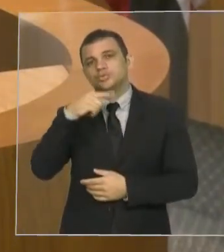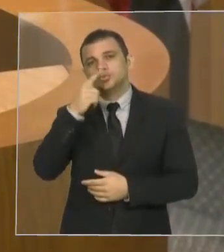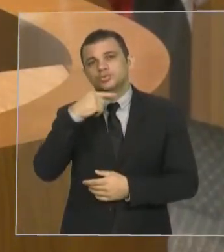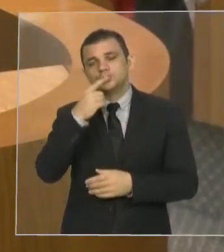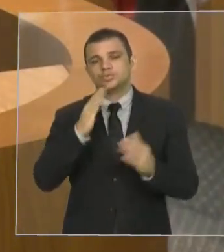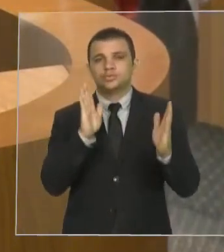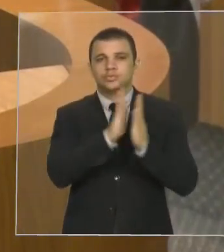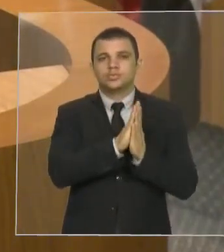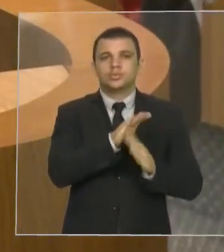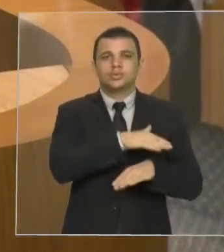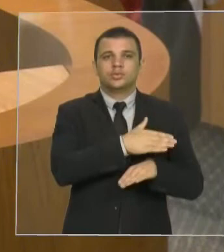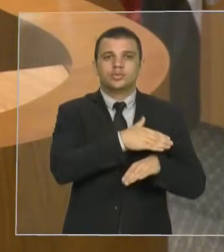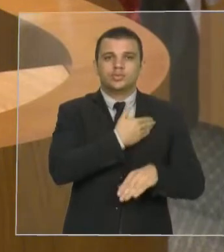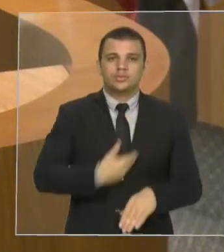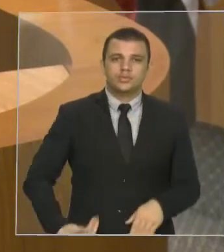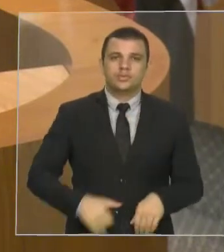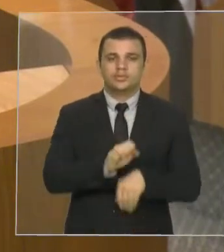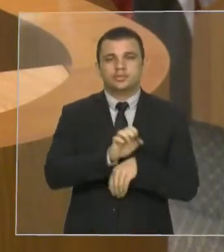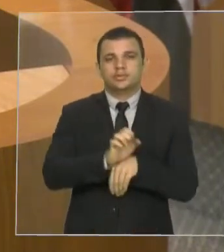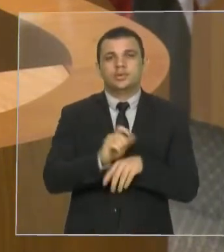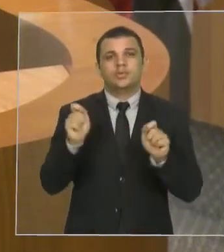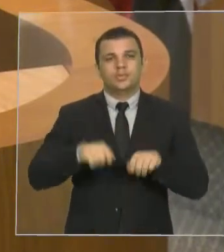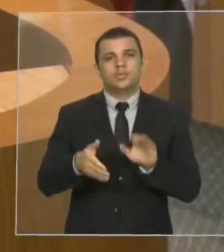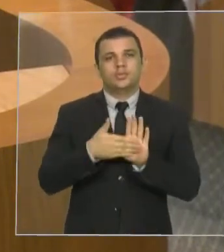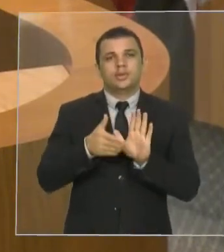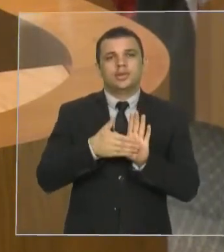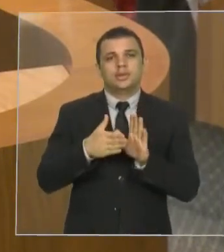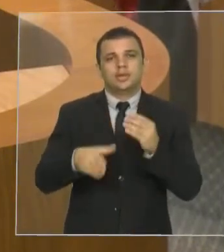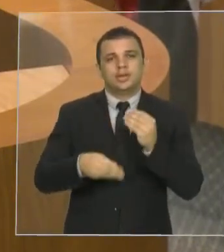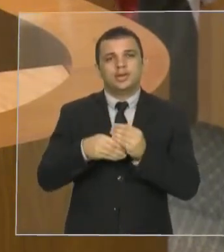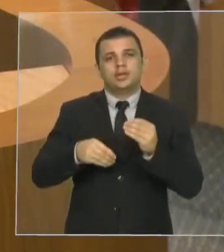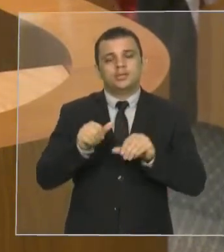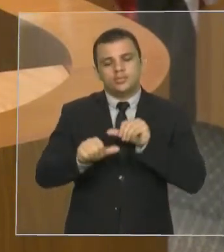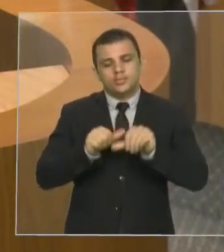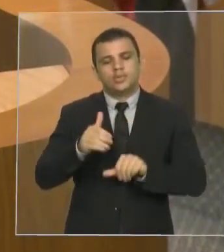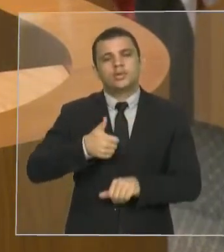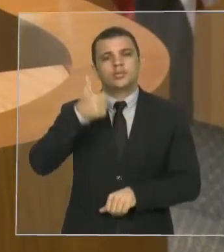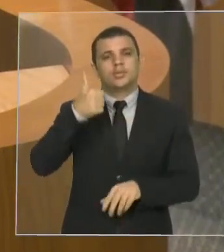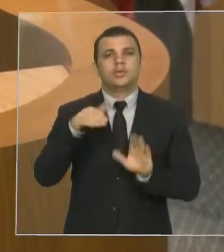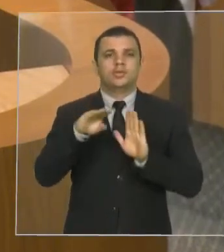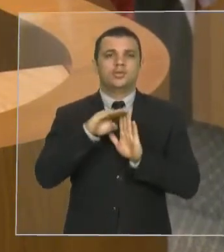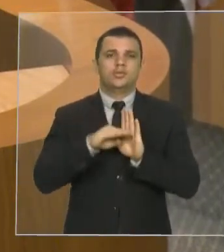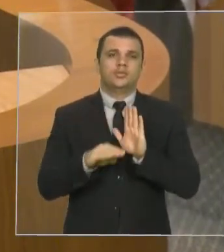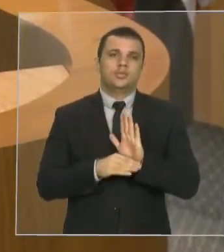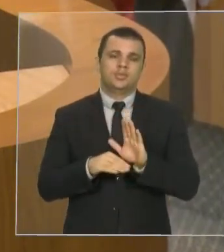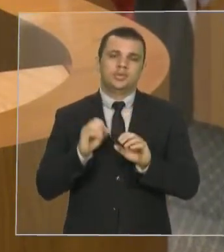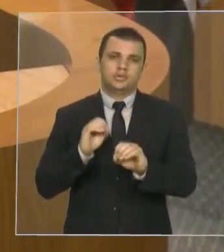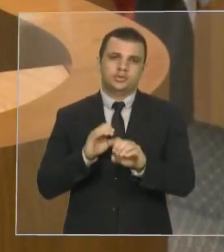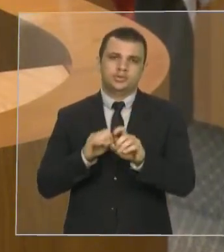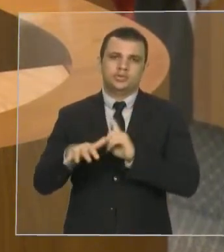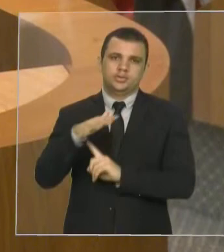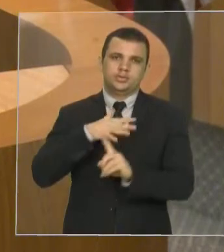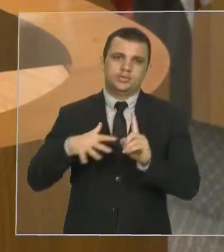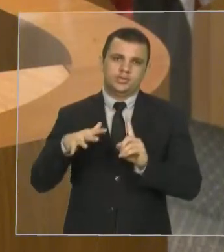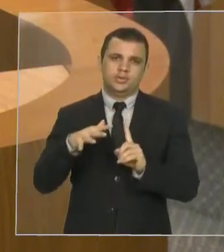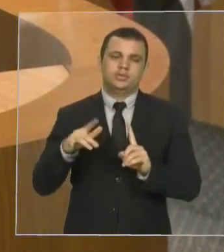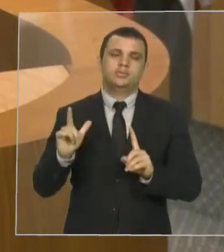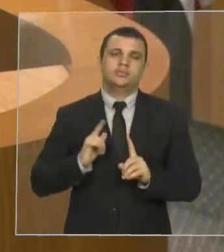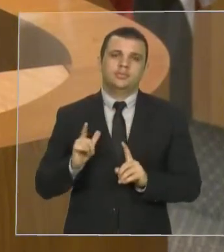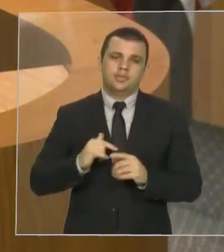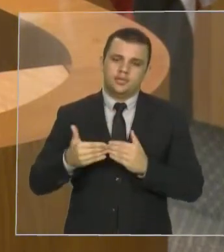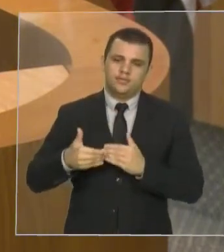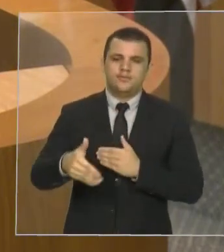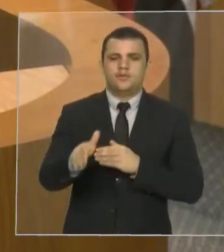A oportunidade de apresentar alguma emenda no sentido de aperfeiçoar esse plano de educação ambiental que ficará aí para as